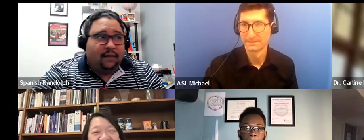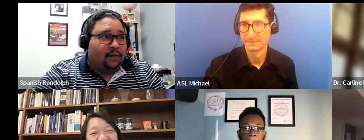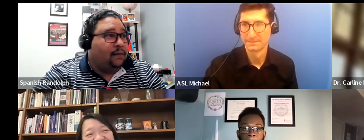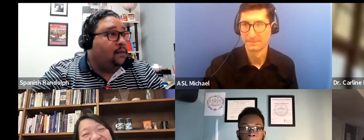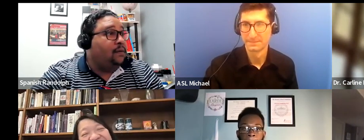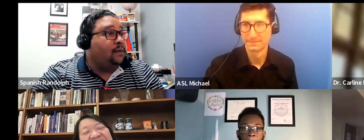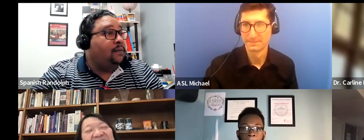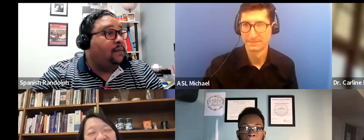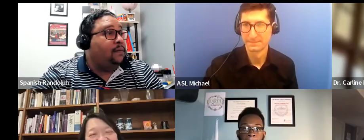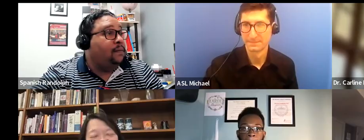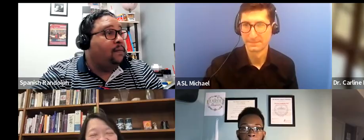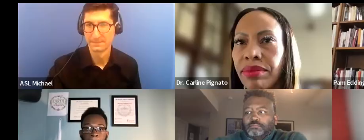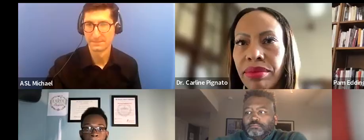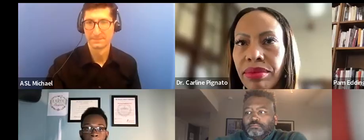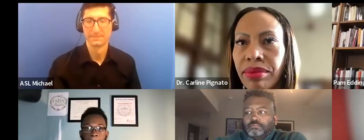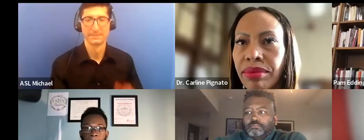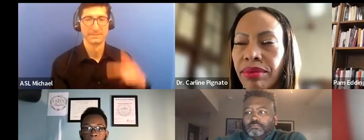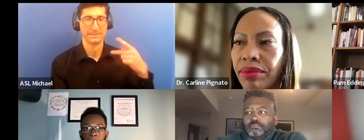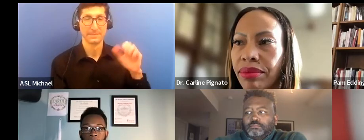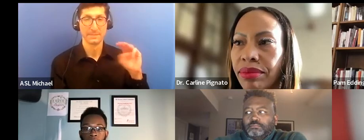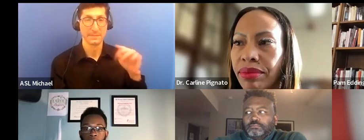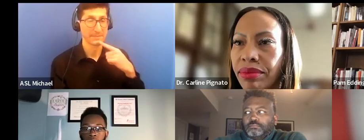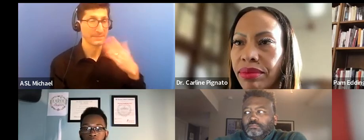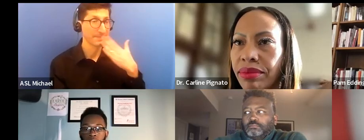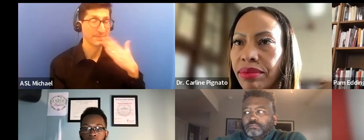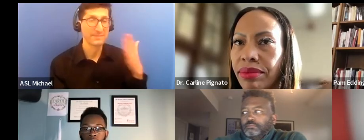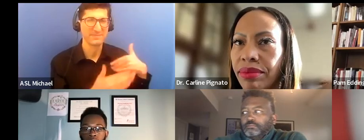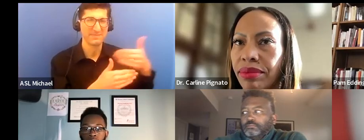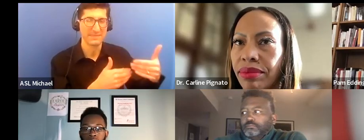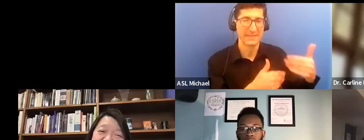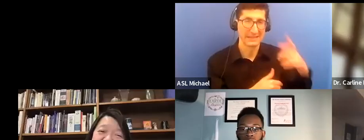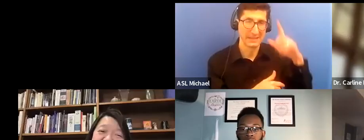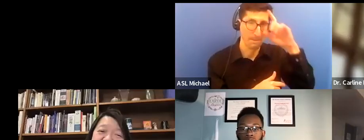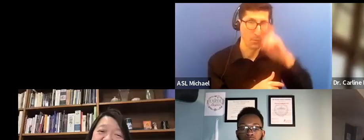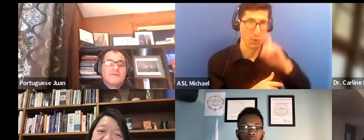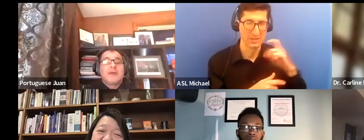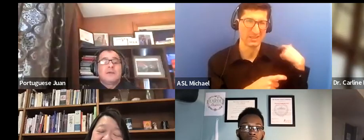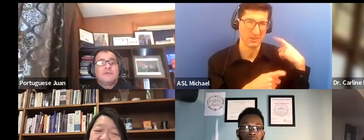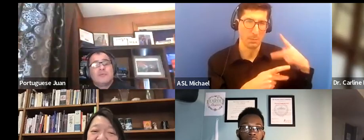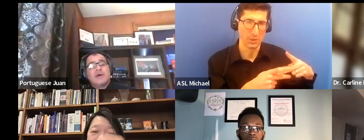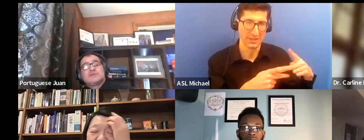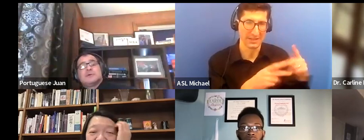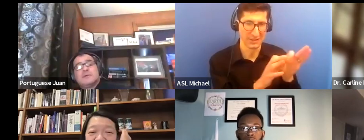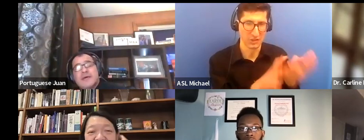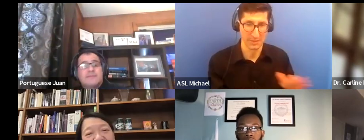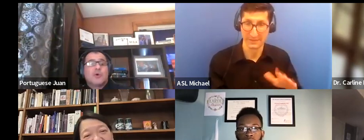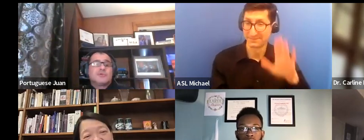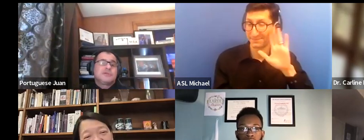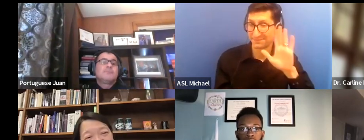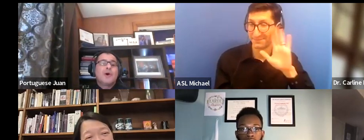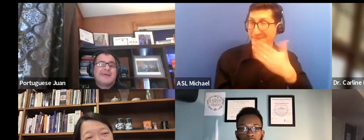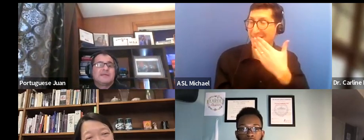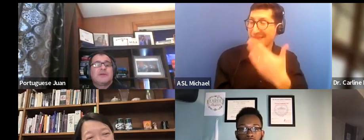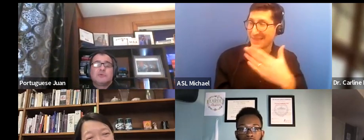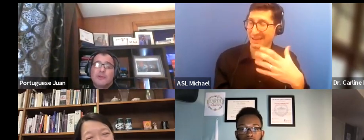gracias. Thank you very much. And now our Portuguese interpreter, please. Thank you very much, Madam